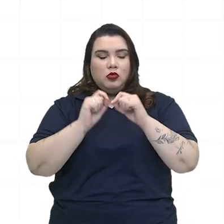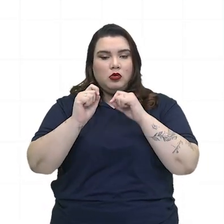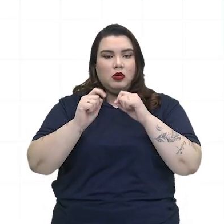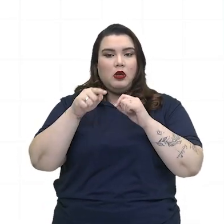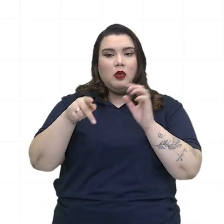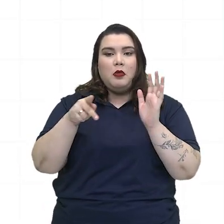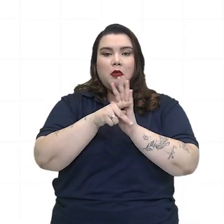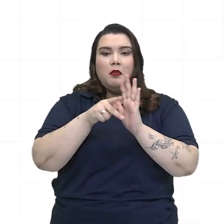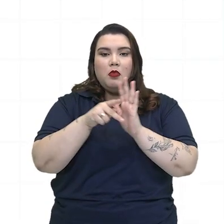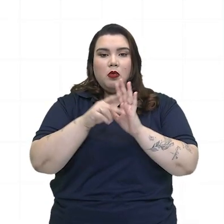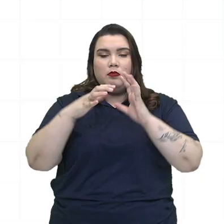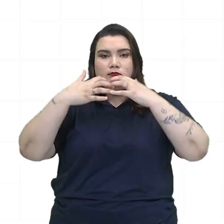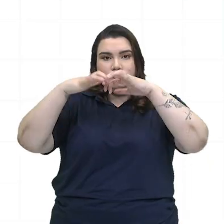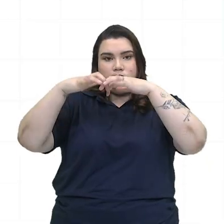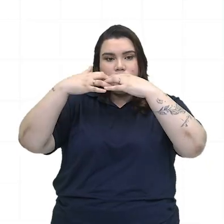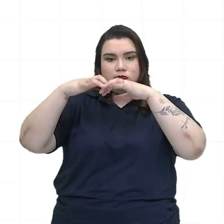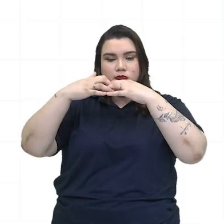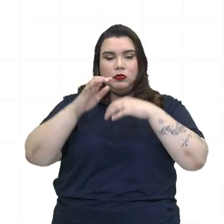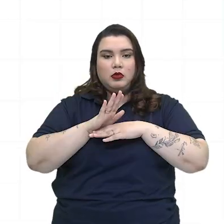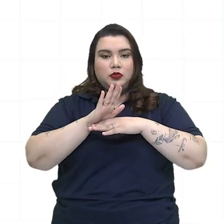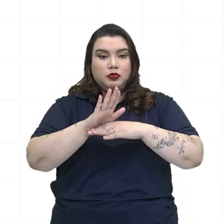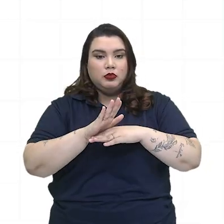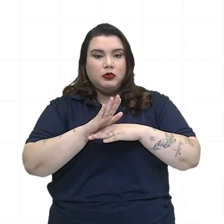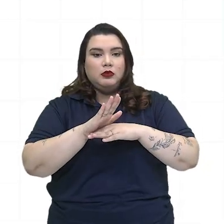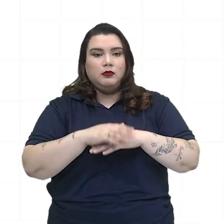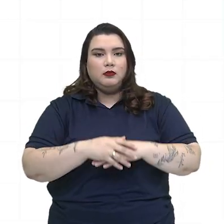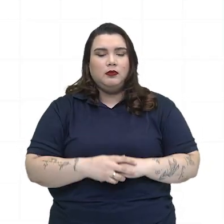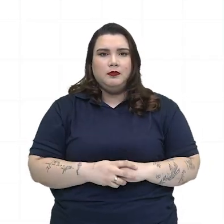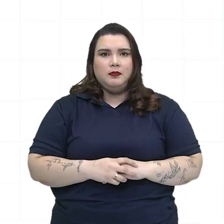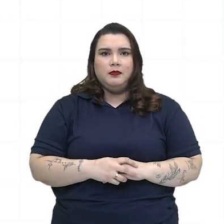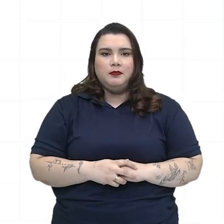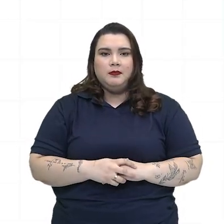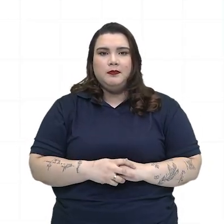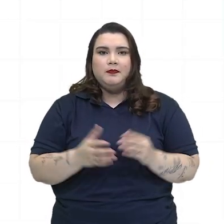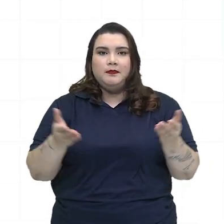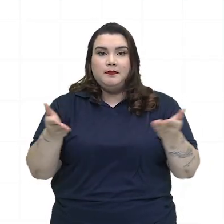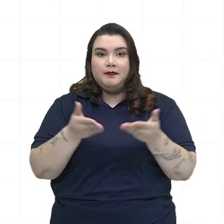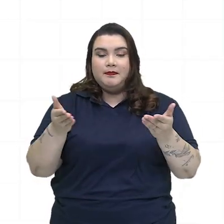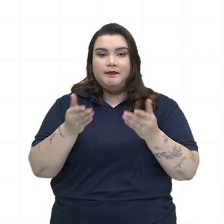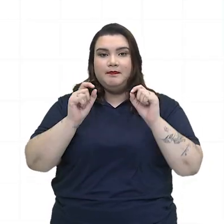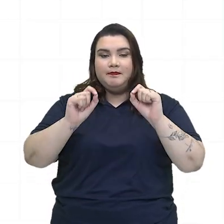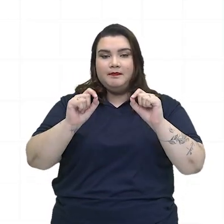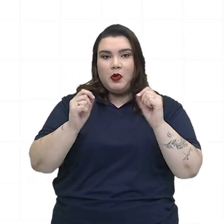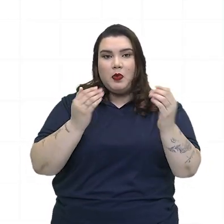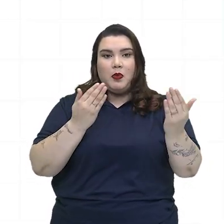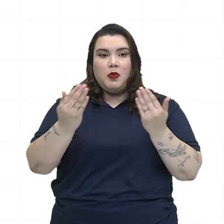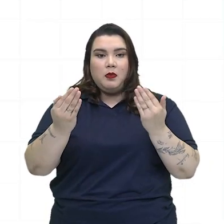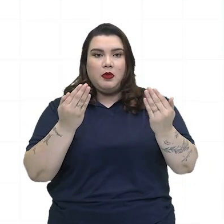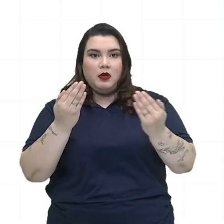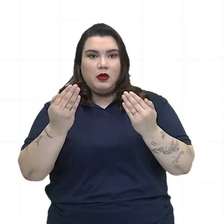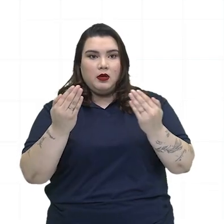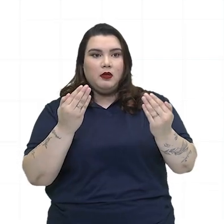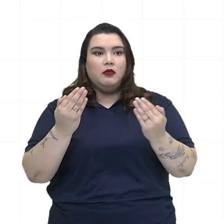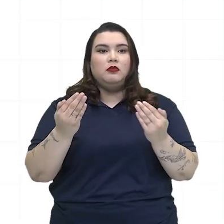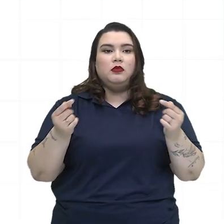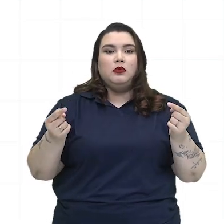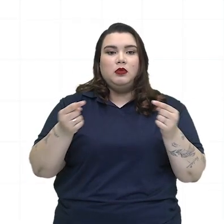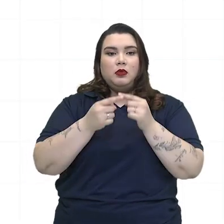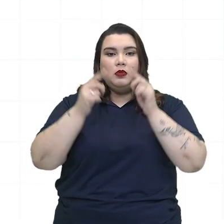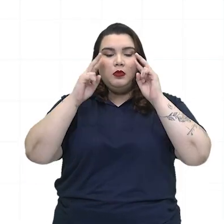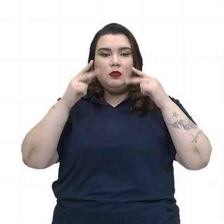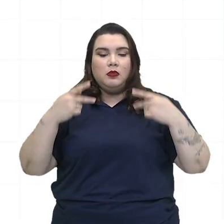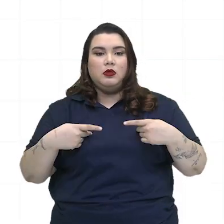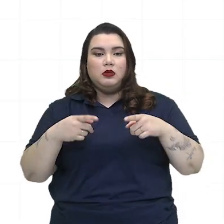do cérebro e na infância. E agora vamos para um momento de anatomia comparada, né, entre o ser humano e